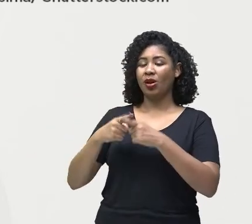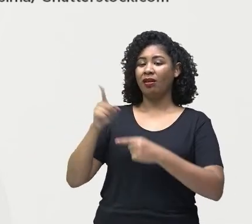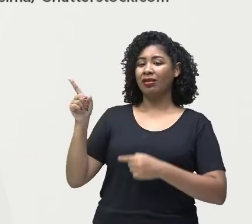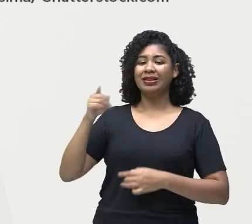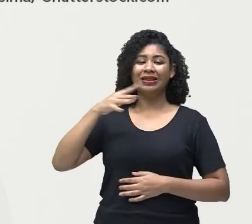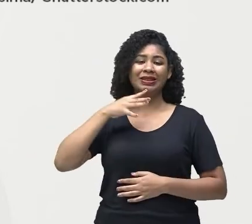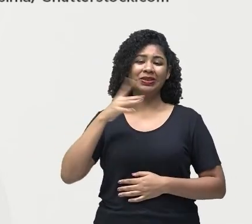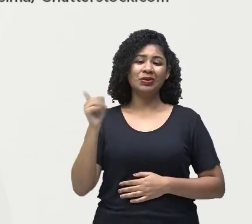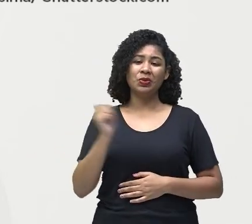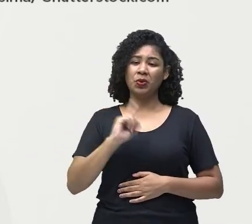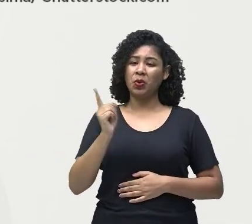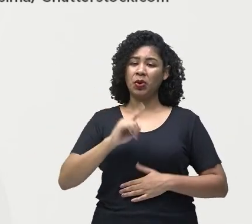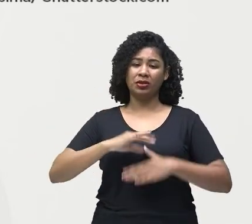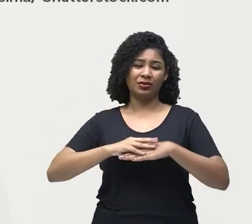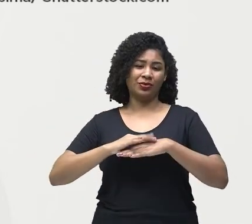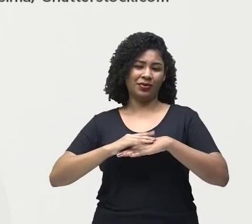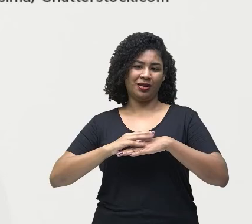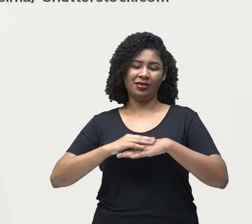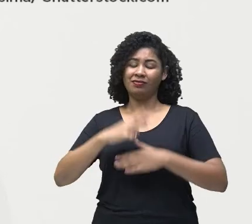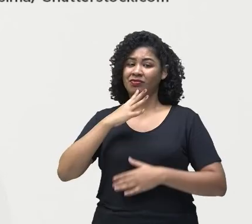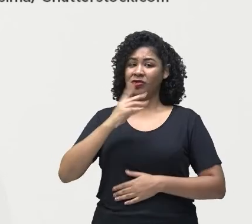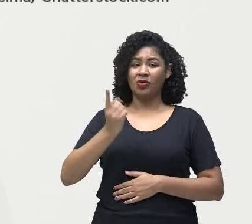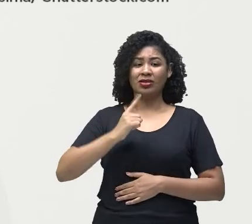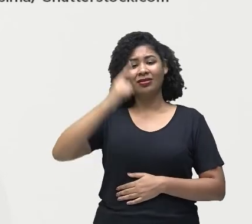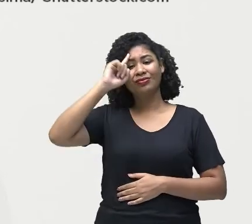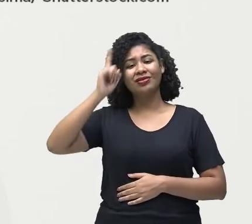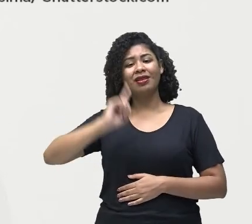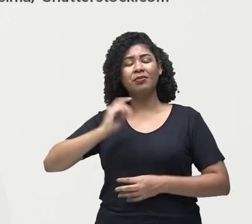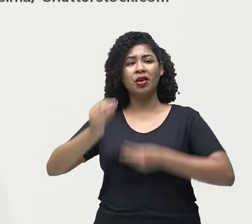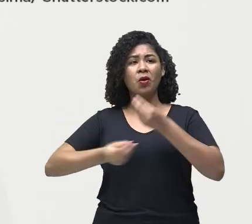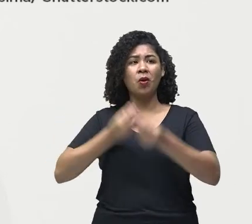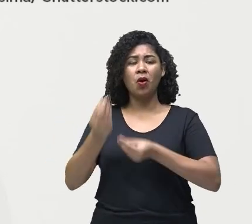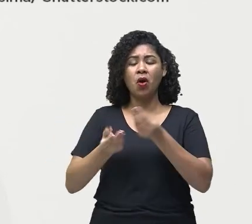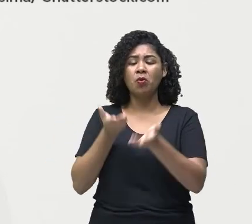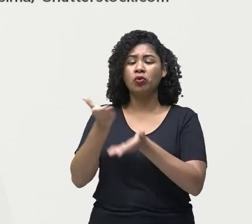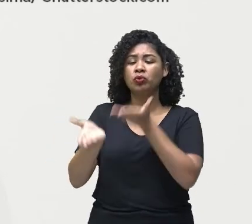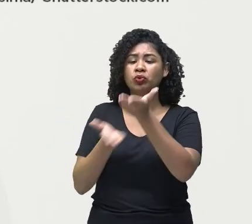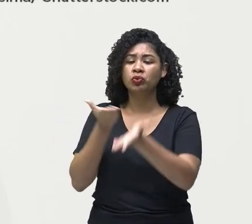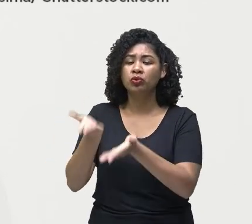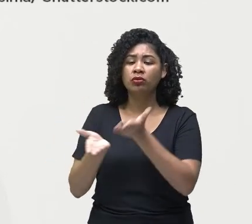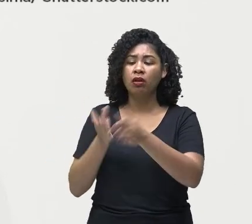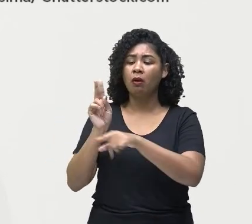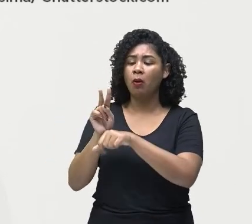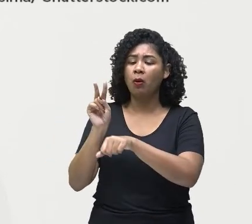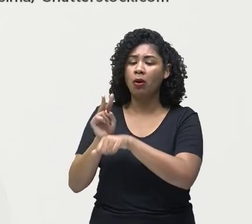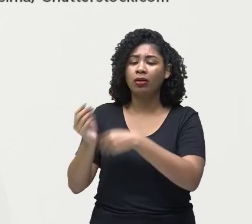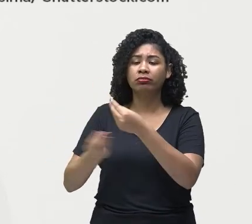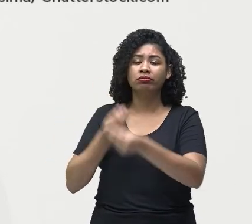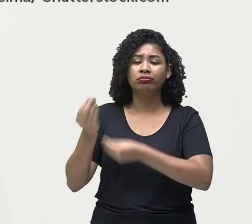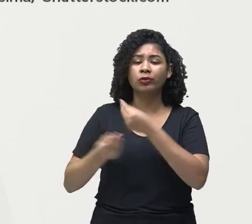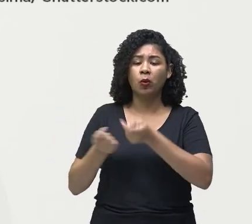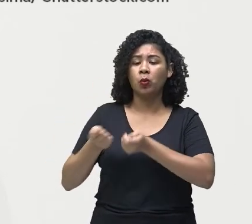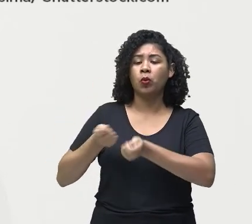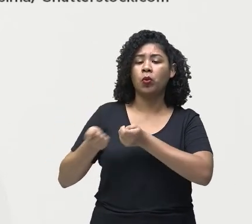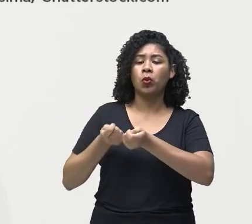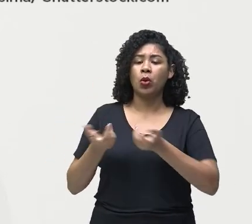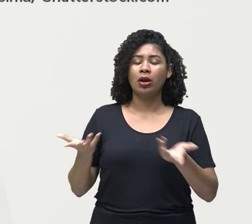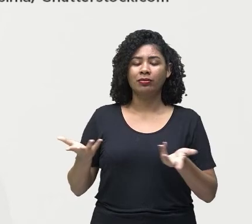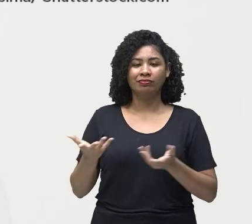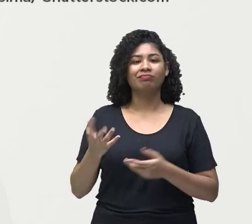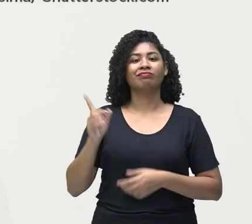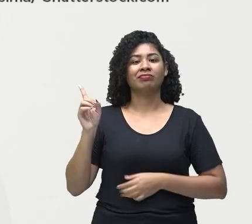conhecerem essa doença, não sabia como que controlava essa doença. E nós estamos falando do